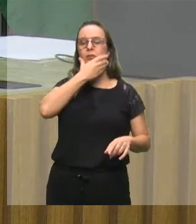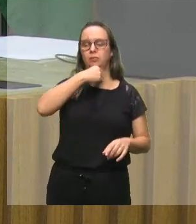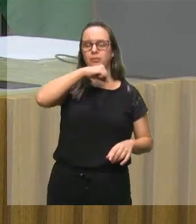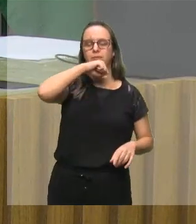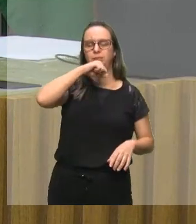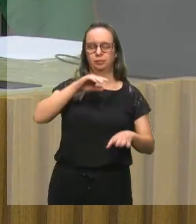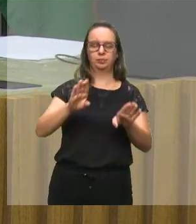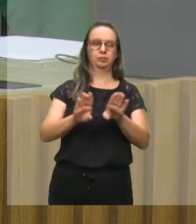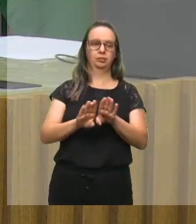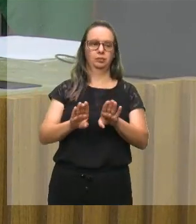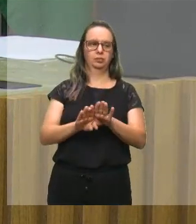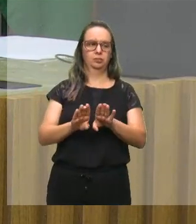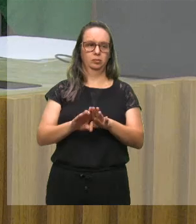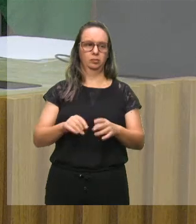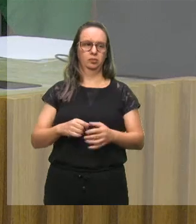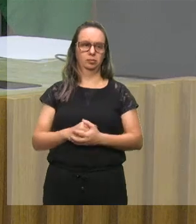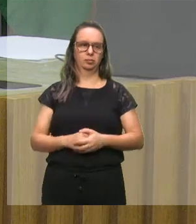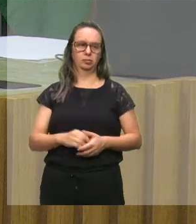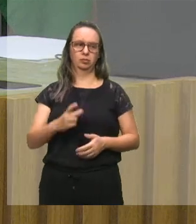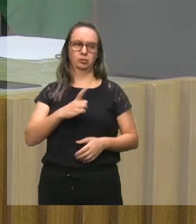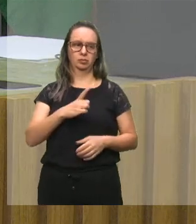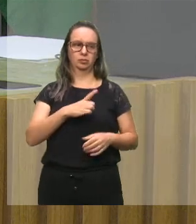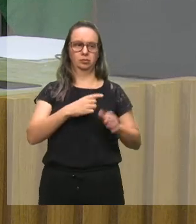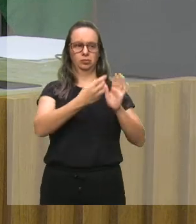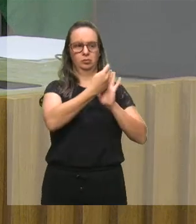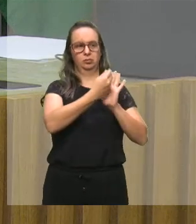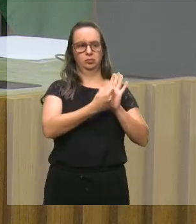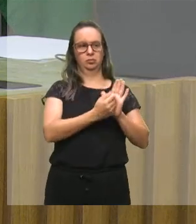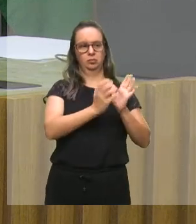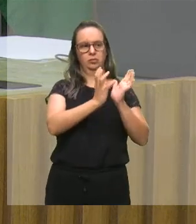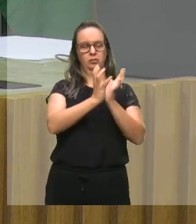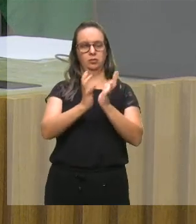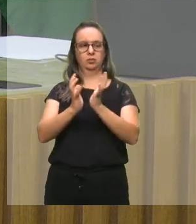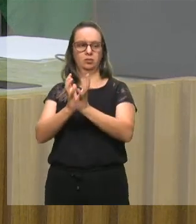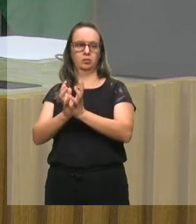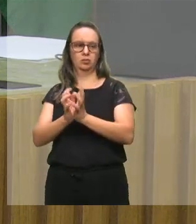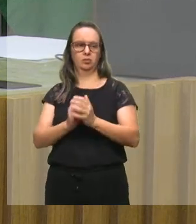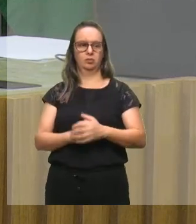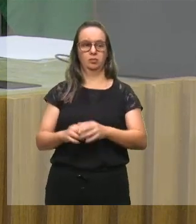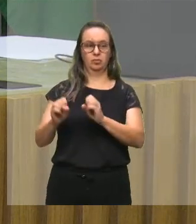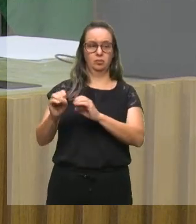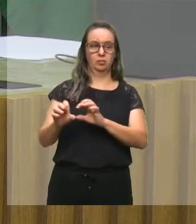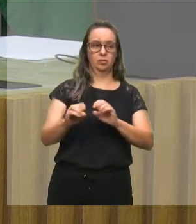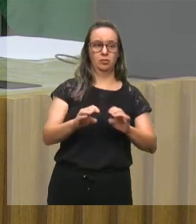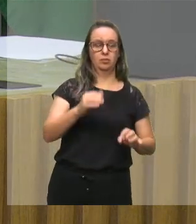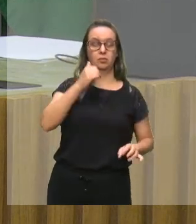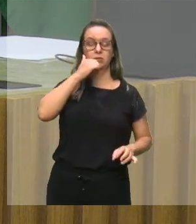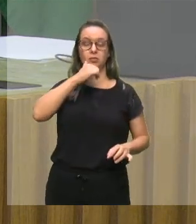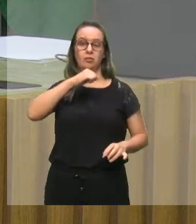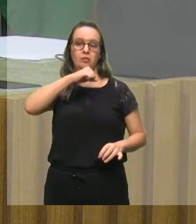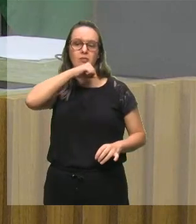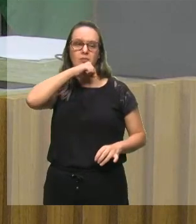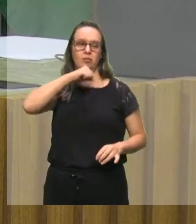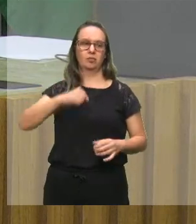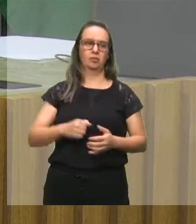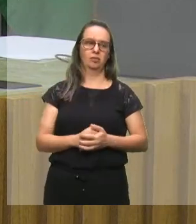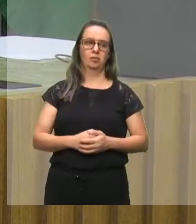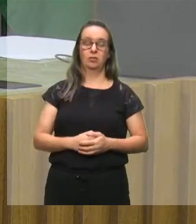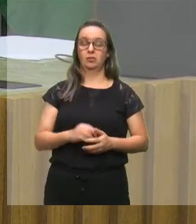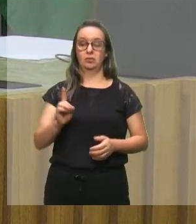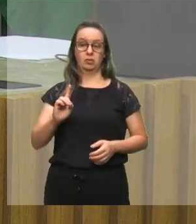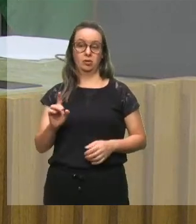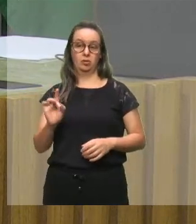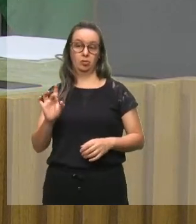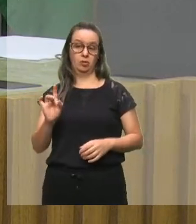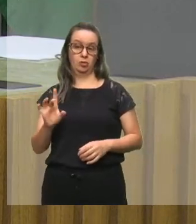fosse destinado algum tipo de recurso para equipes, para orientar essas mães, né? Equipes fora da equipe de saúde, porque a